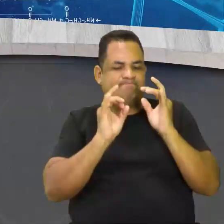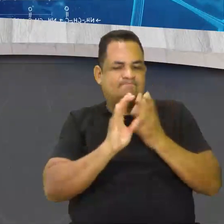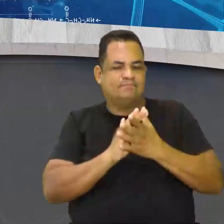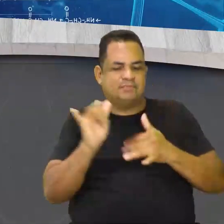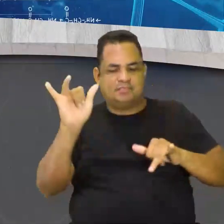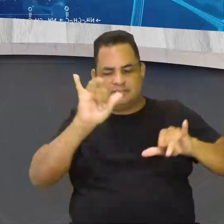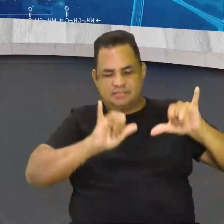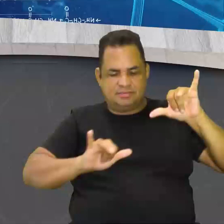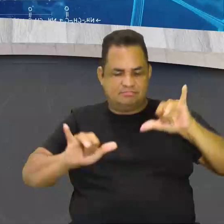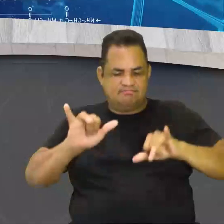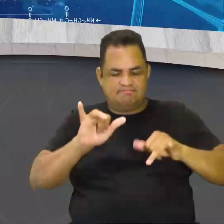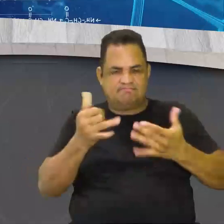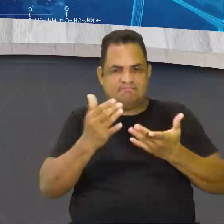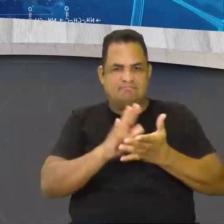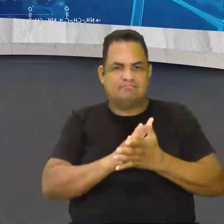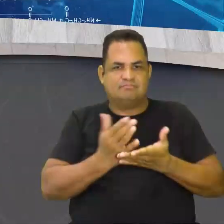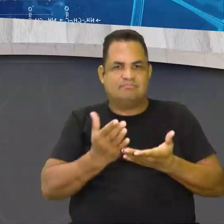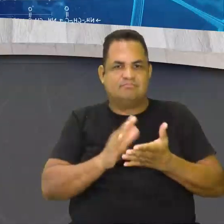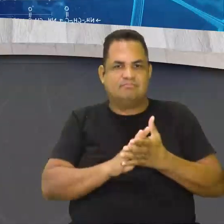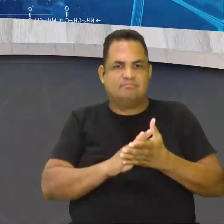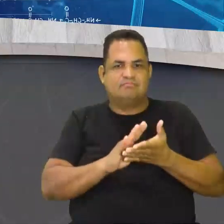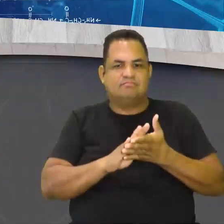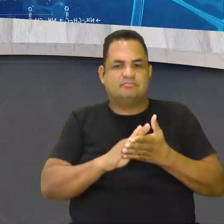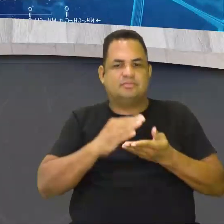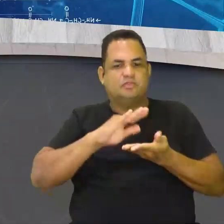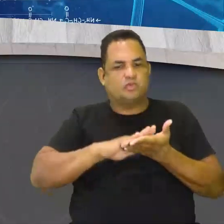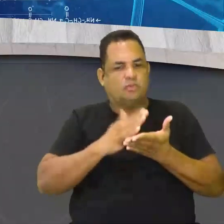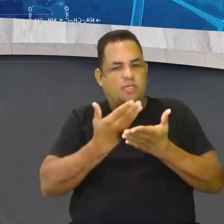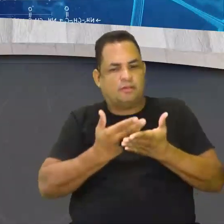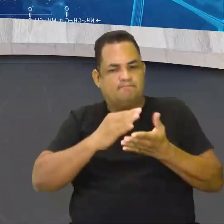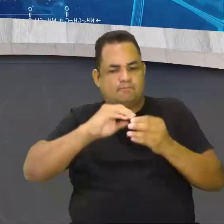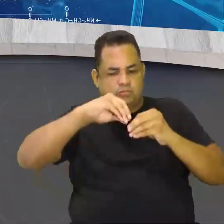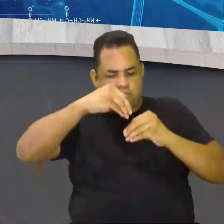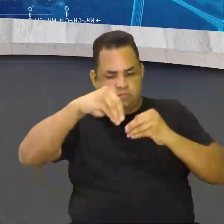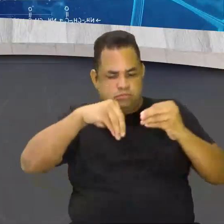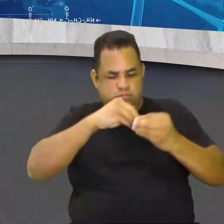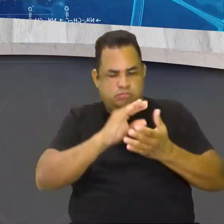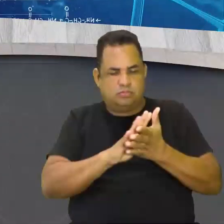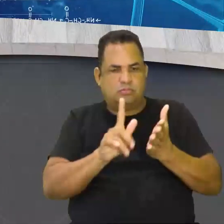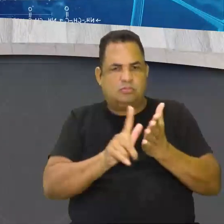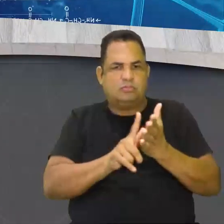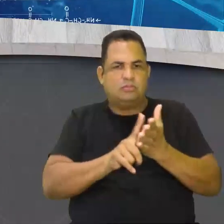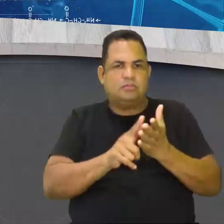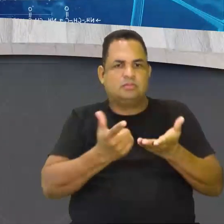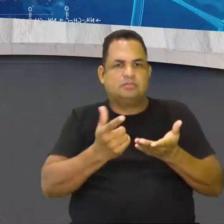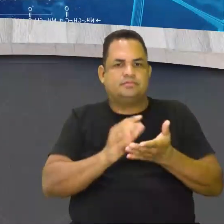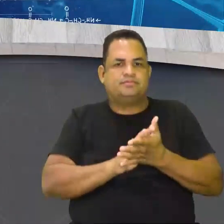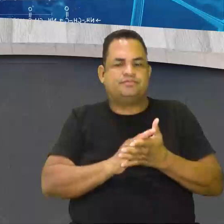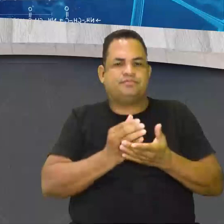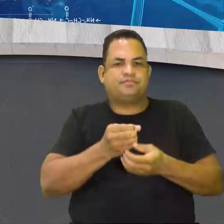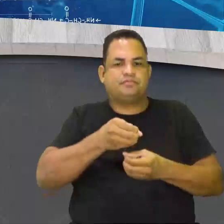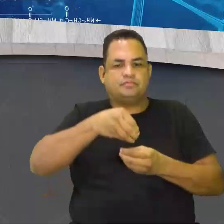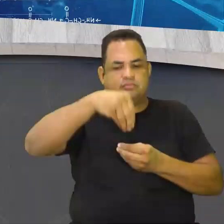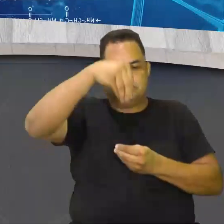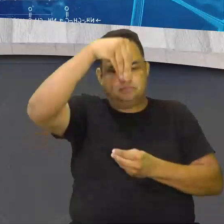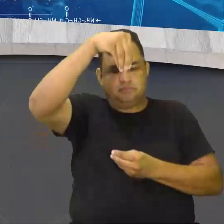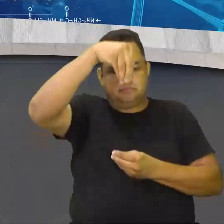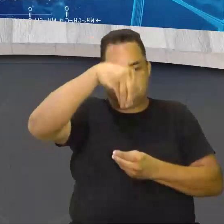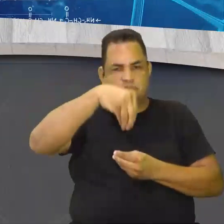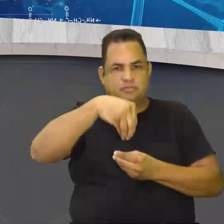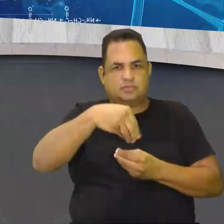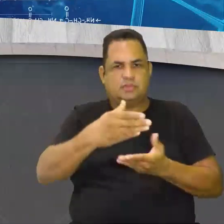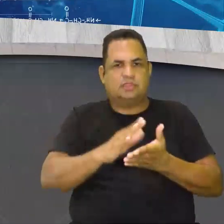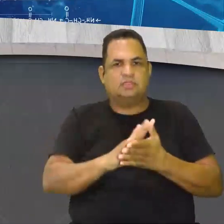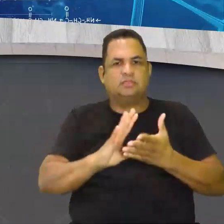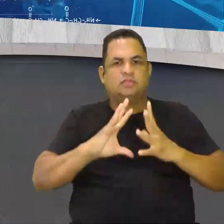e a experiência que ele tem? Dobrar o papel filtro, colocar o bastão de vidro na boca do becker para direcionar o